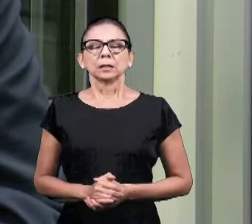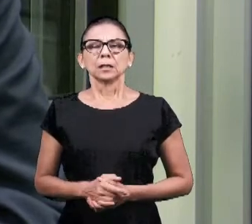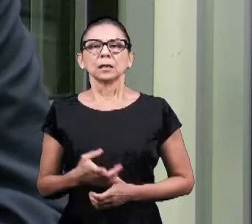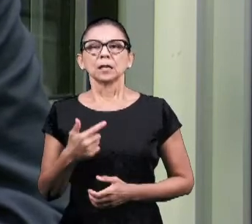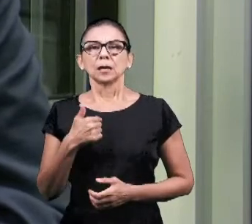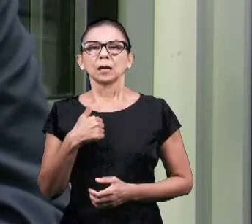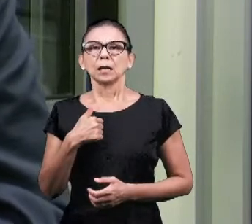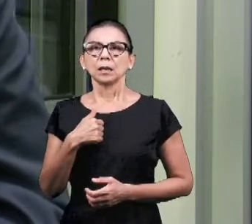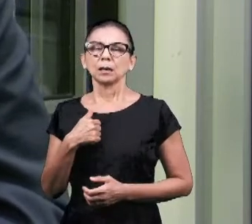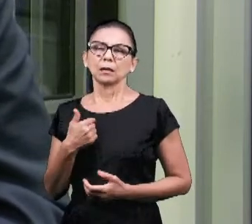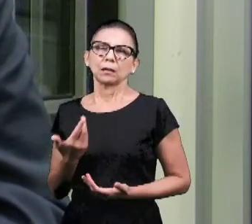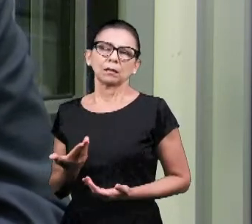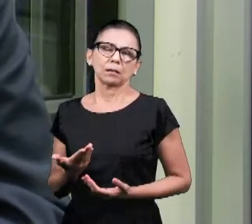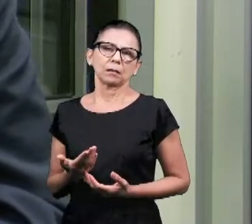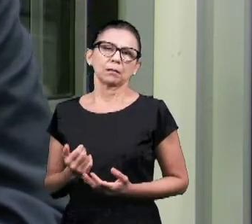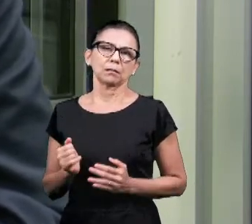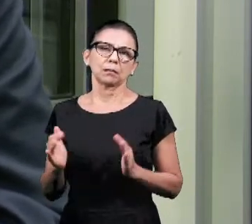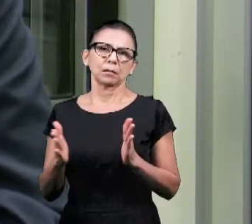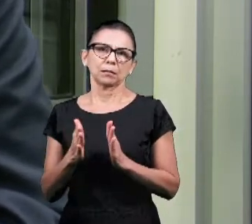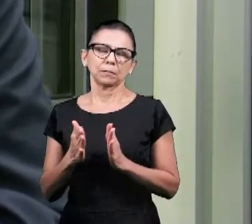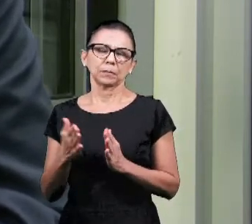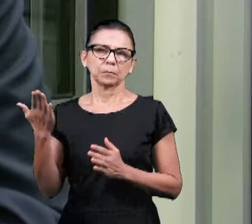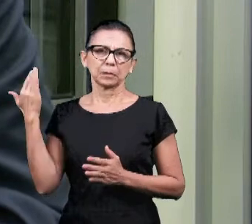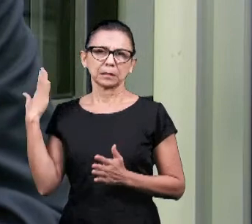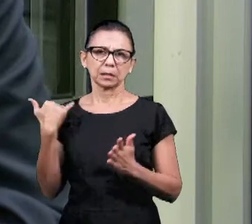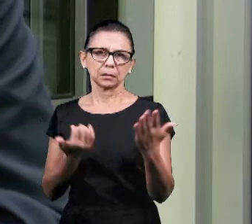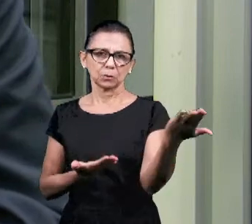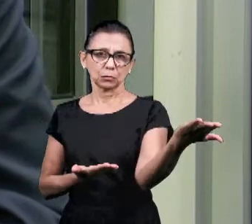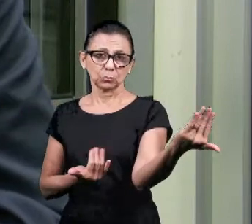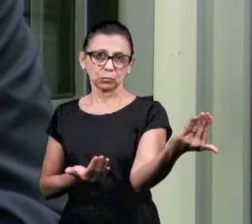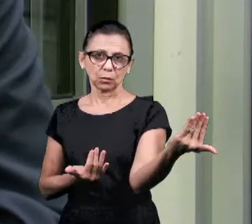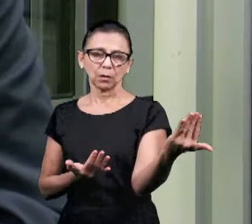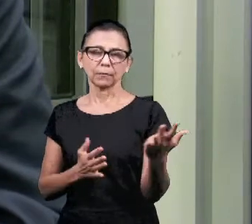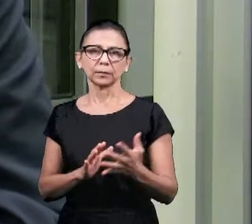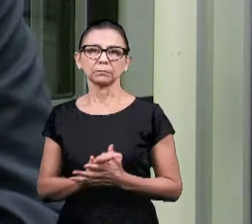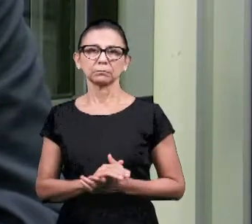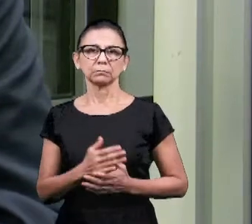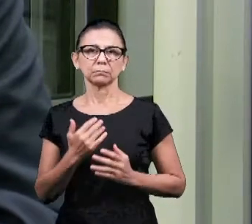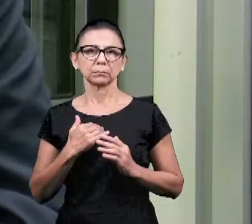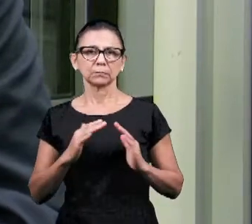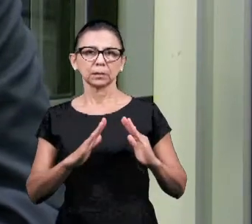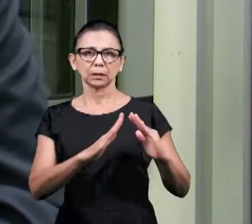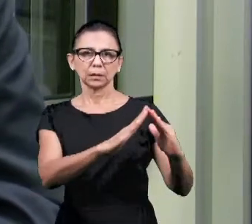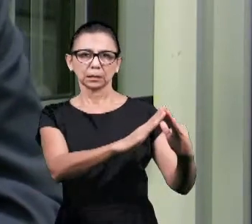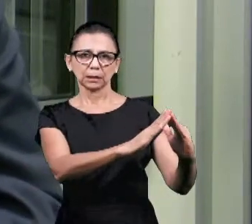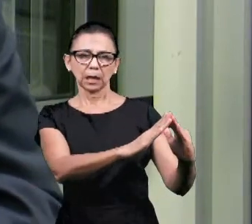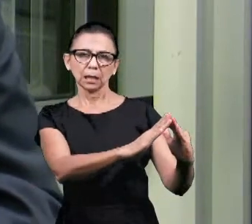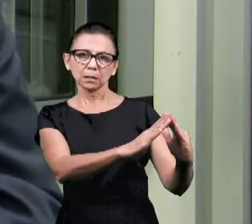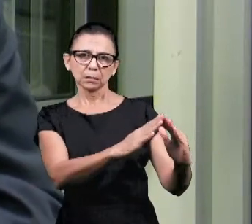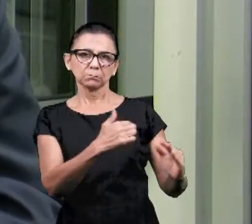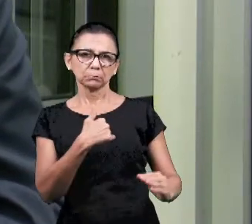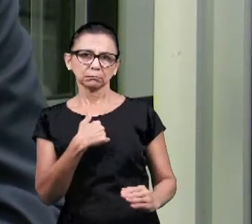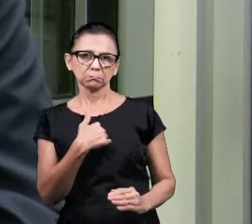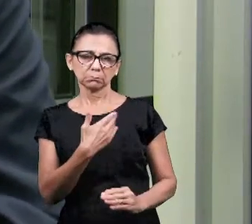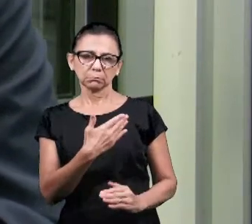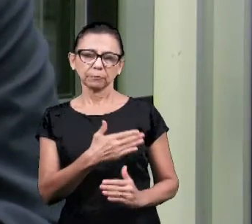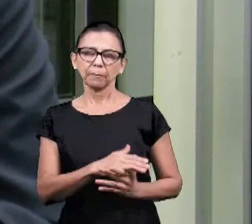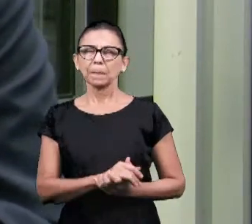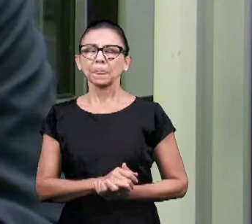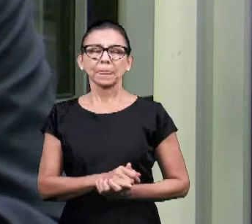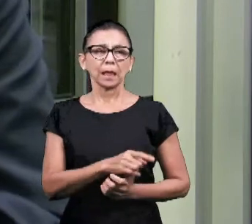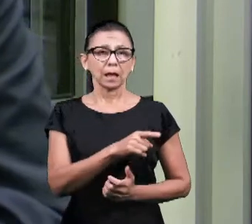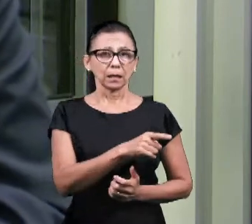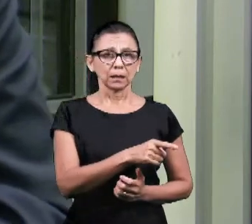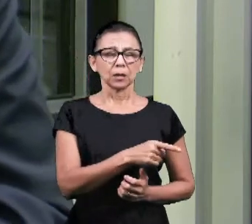casa, uma ocasião ainda jovem, e eu pedi ao Senhor que falasse comigo